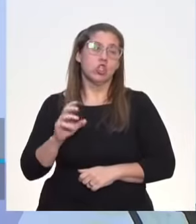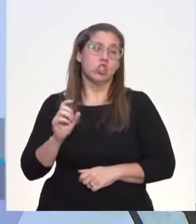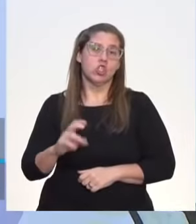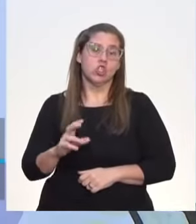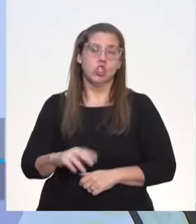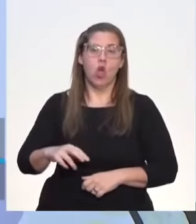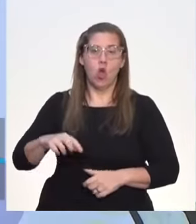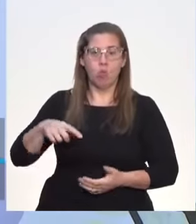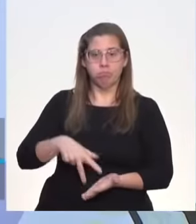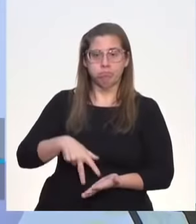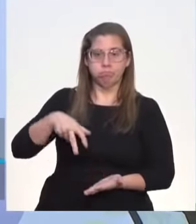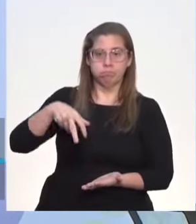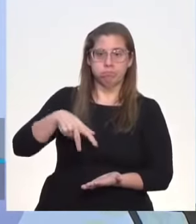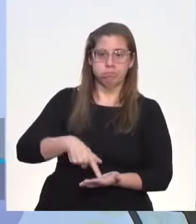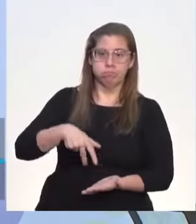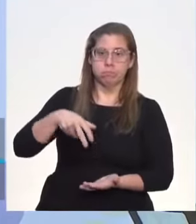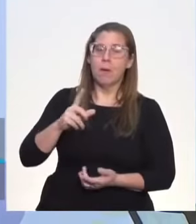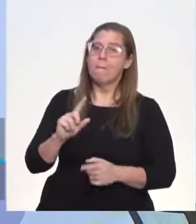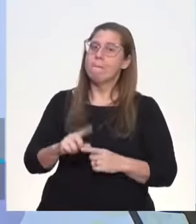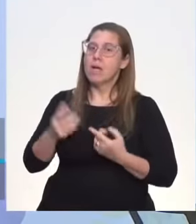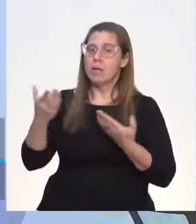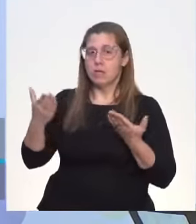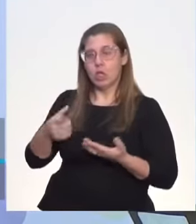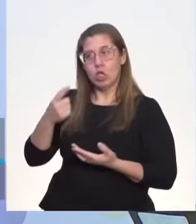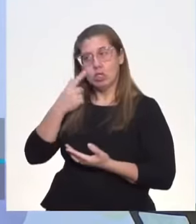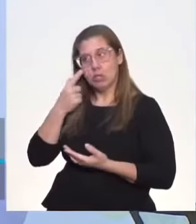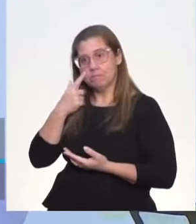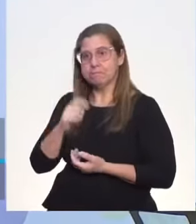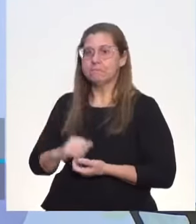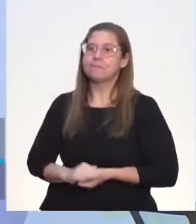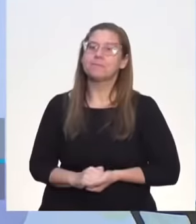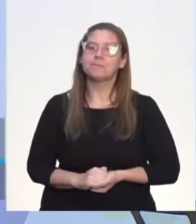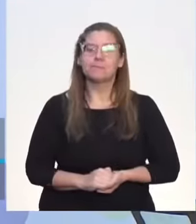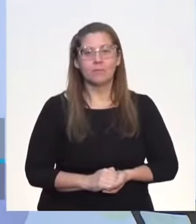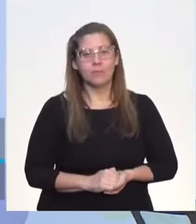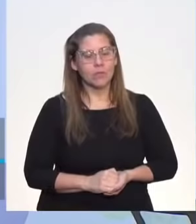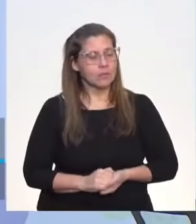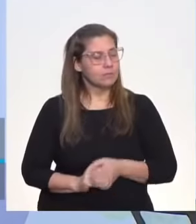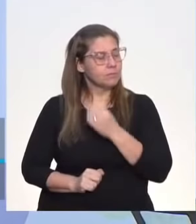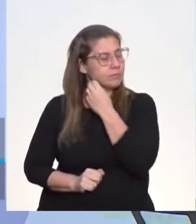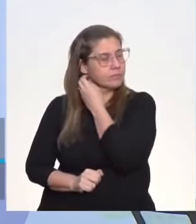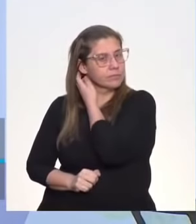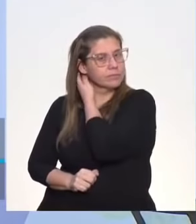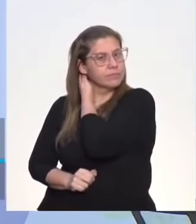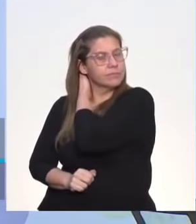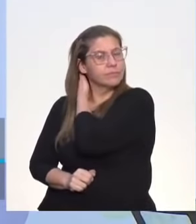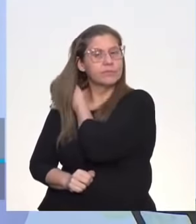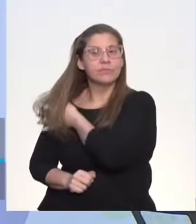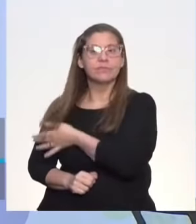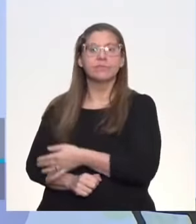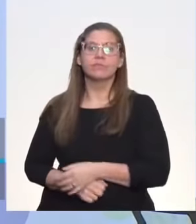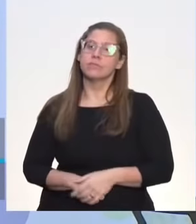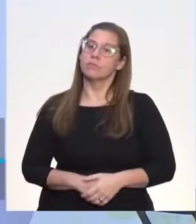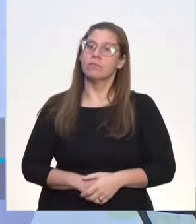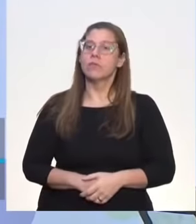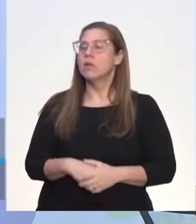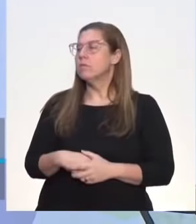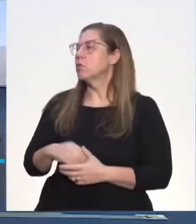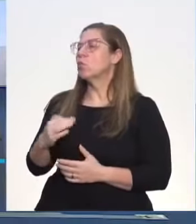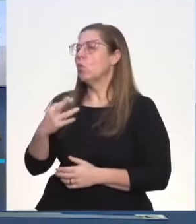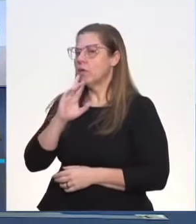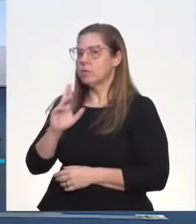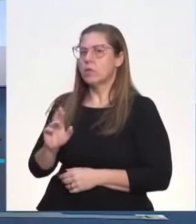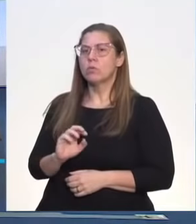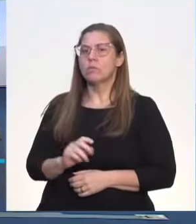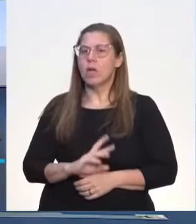a gravitacional tem uma outra também mas por enquanto vamos ficar com essa a gente está construindo uma outra eu preciso que você responder para mim qual o